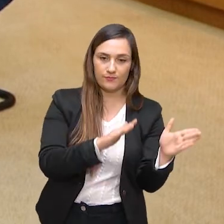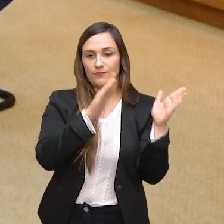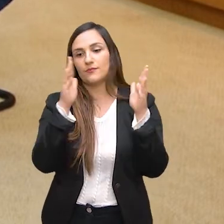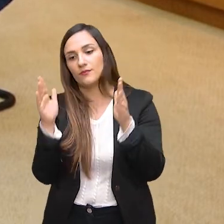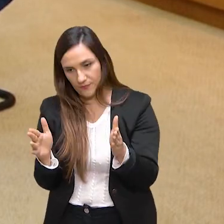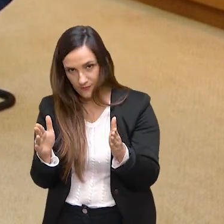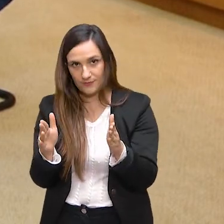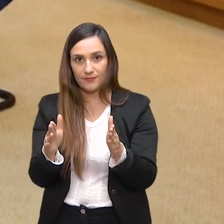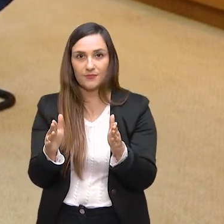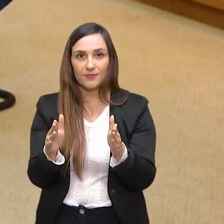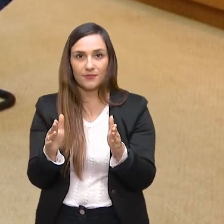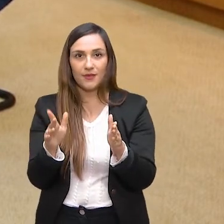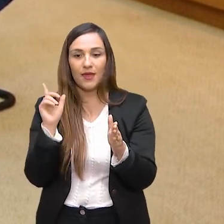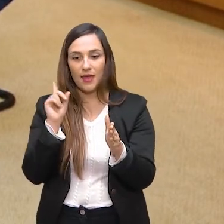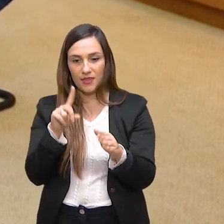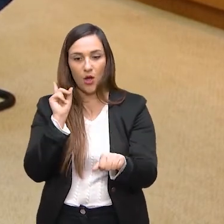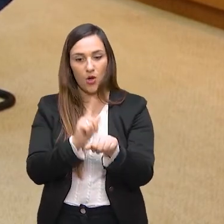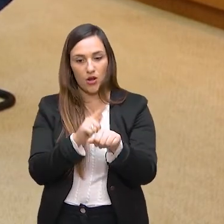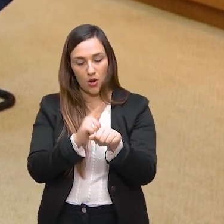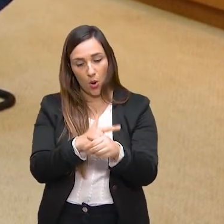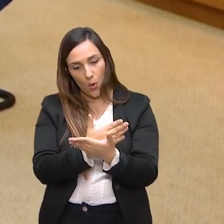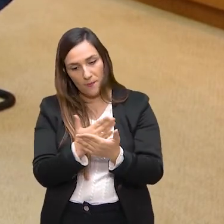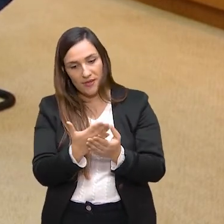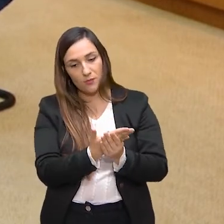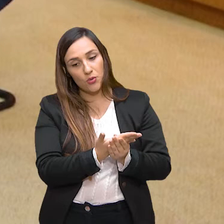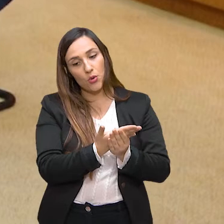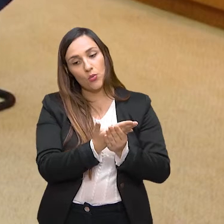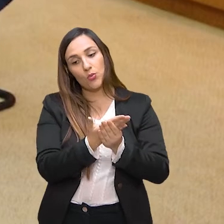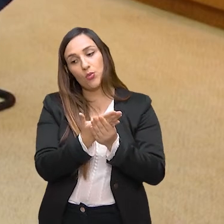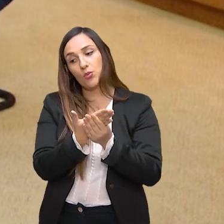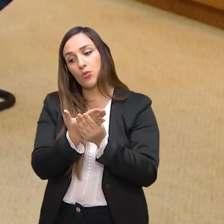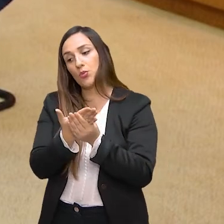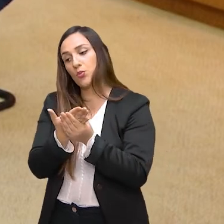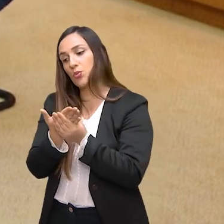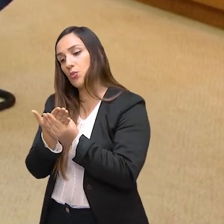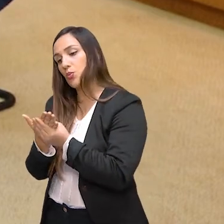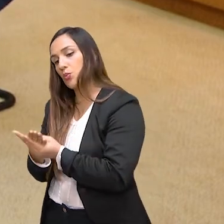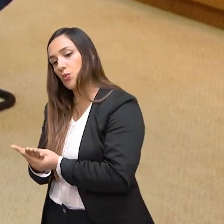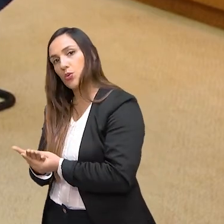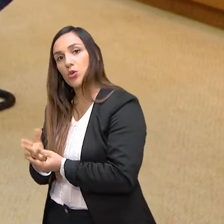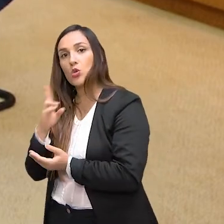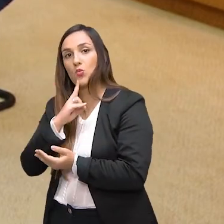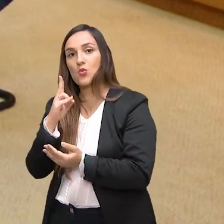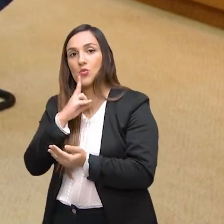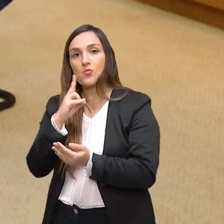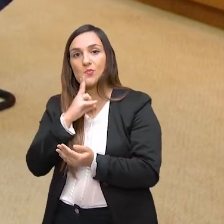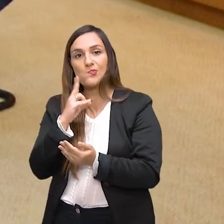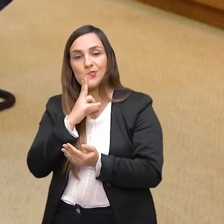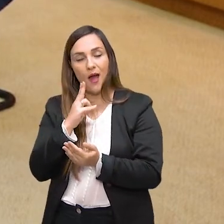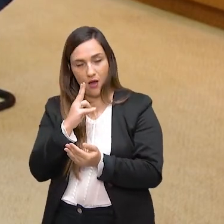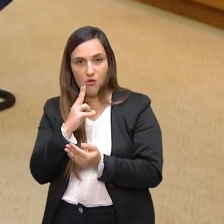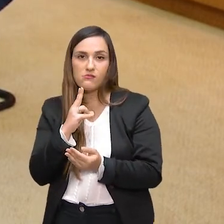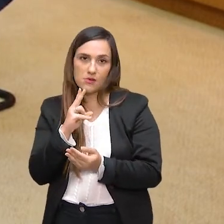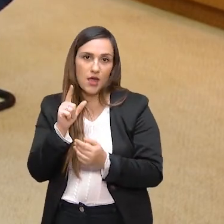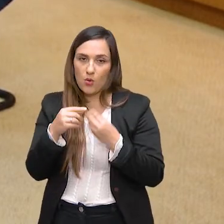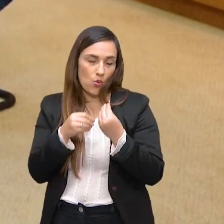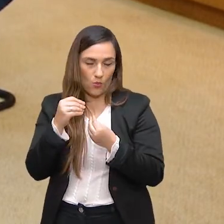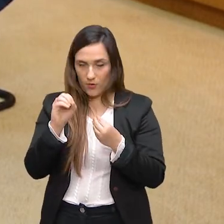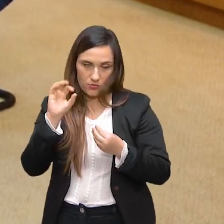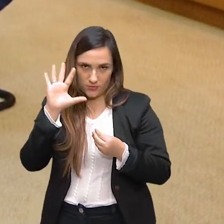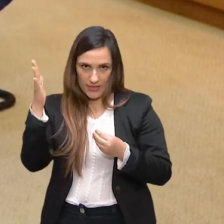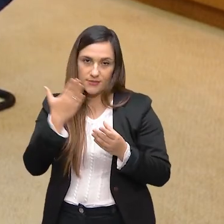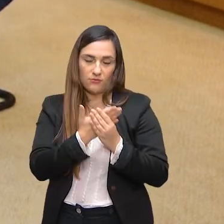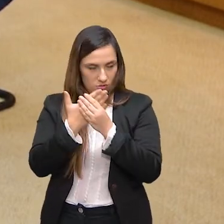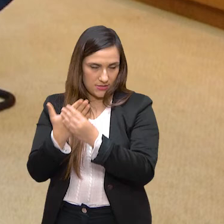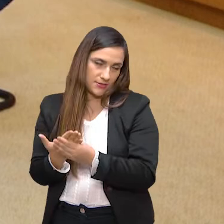chamado processo de conhecimento, né? Ou procedimento comum, que é como o processo anda,